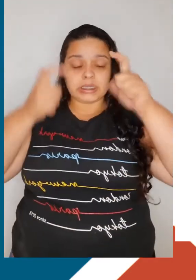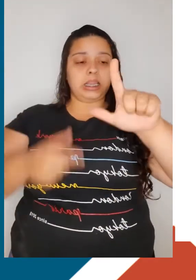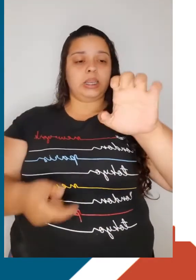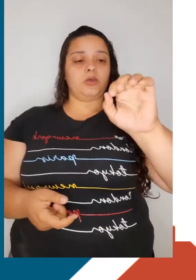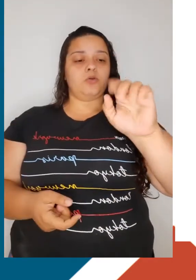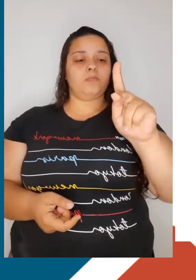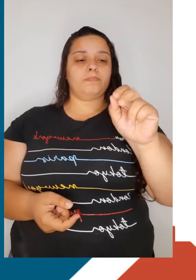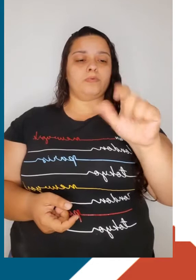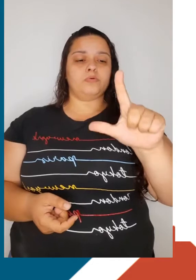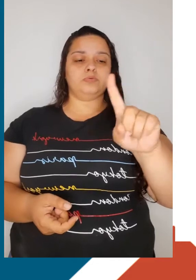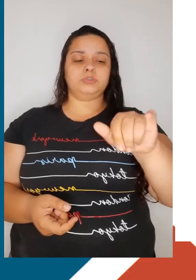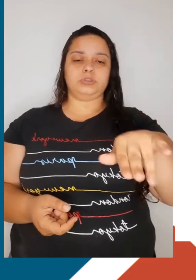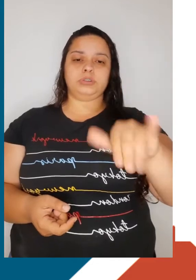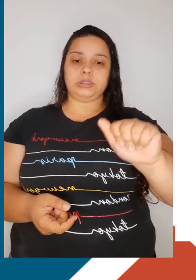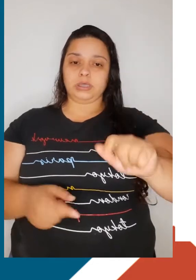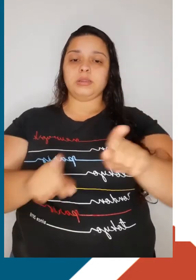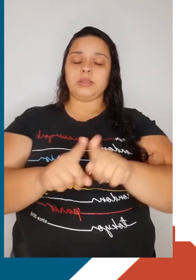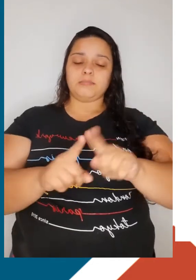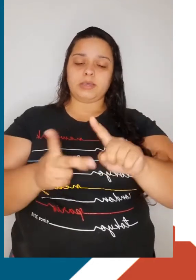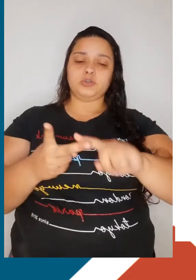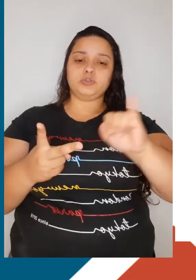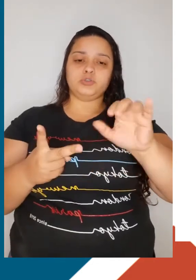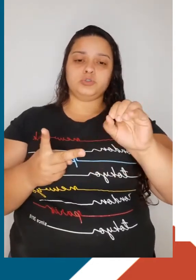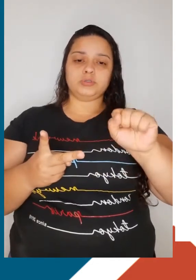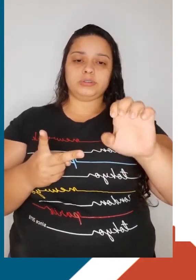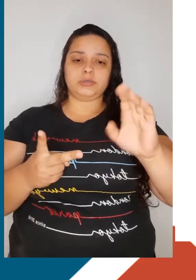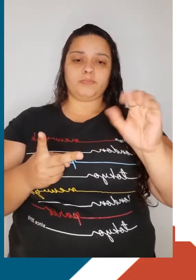Da parte da princesa Dona Leopoldina e do senhor ministro José Bonifácio.